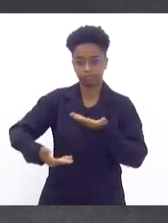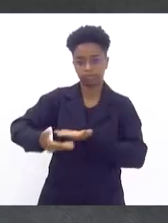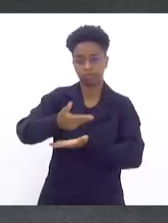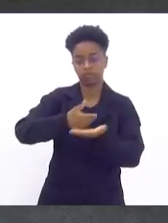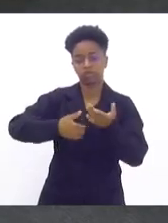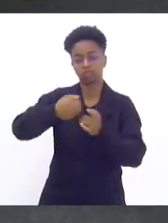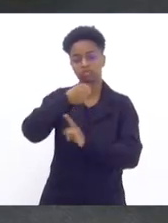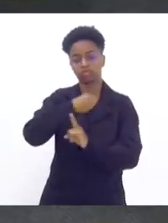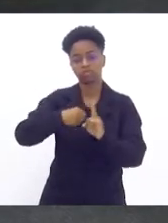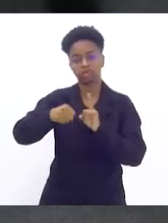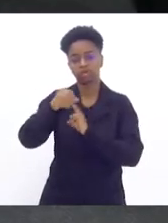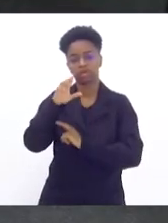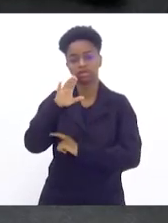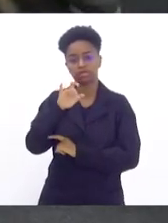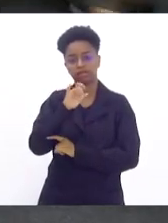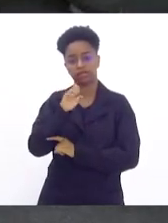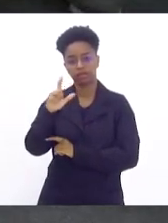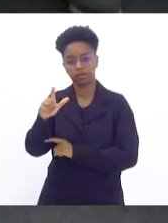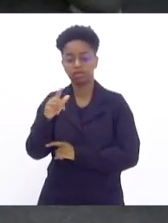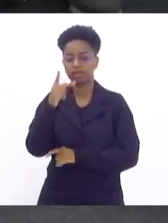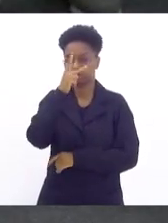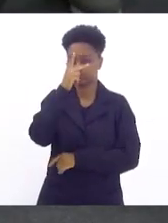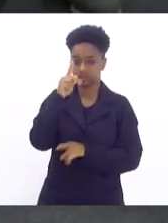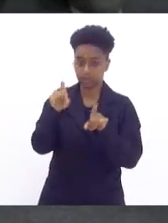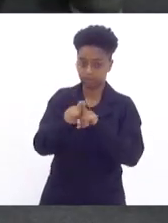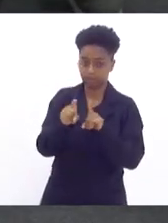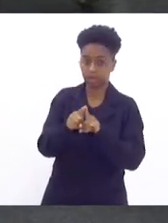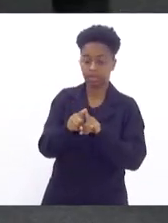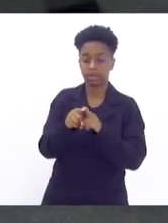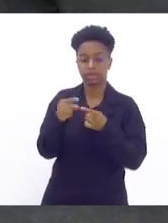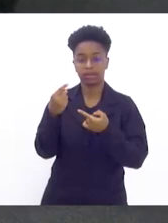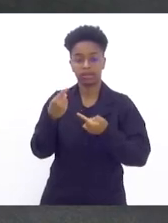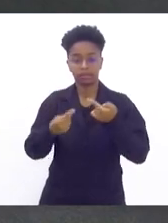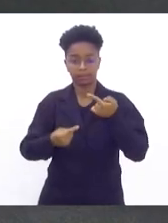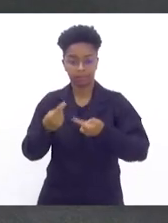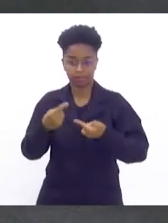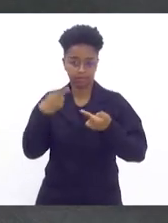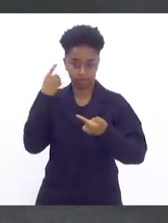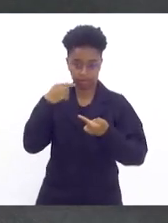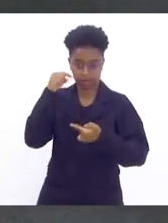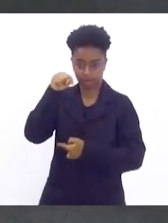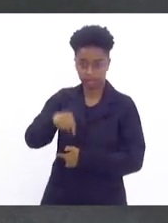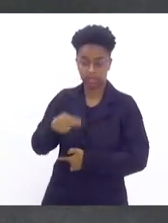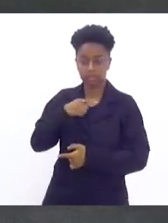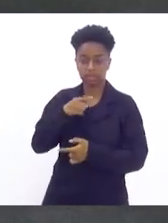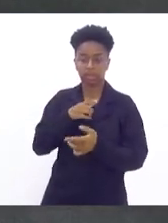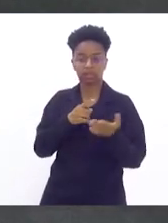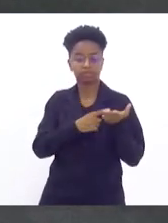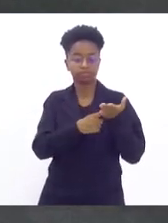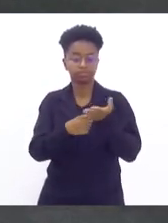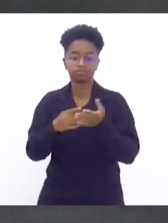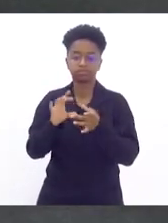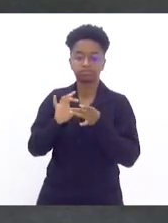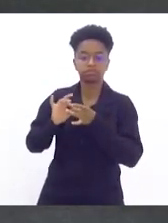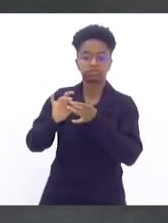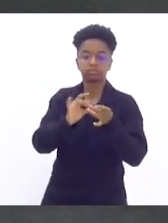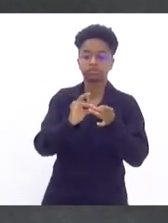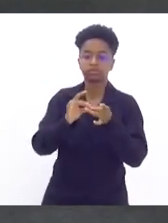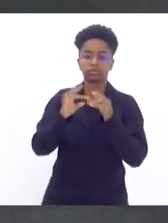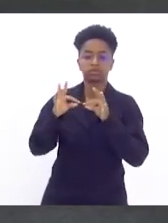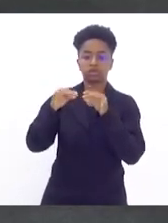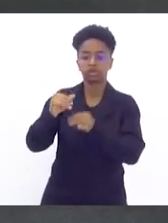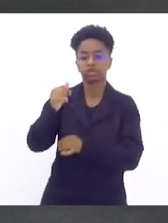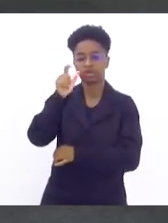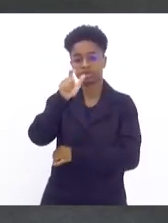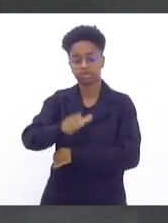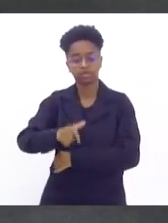civil e também os parlamentares dessa casa que tem a coordenação coletiva com paridade entre as deputadas